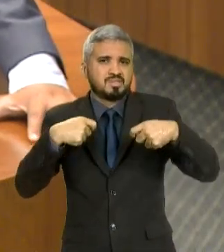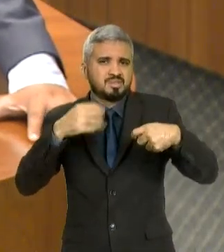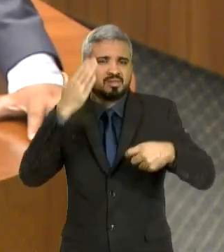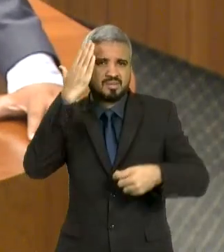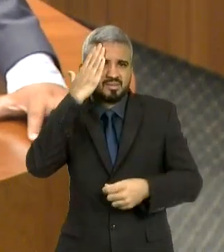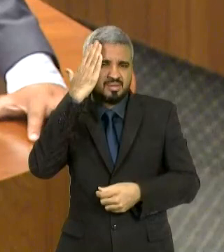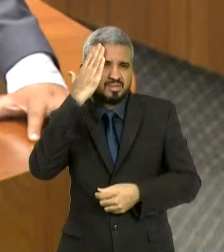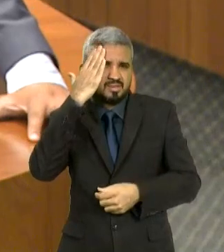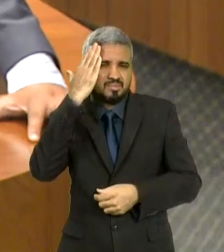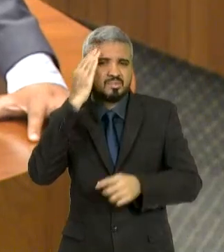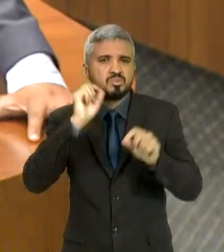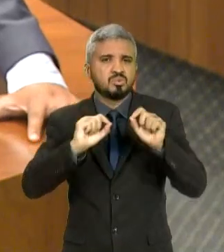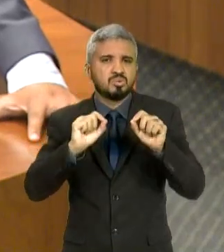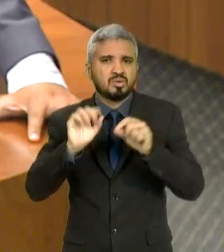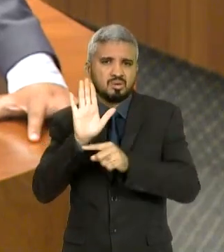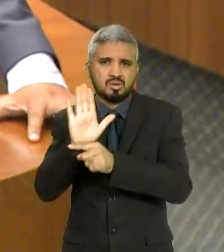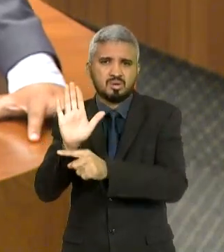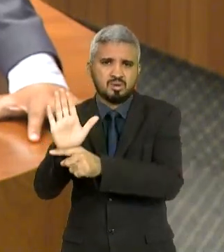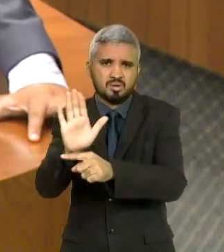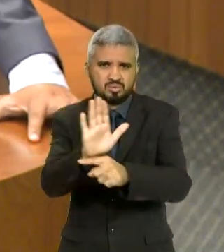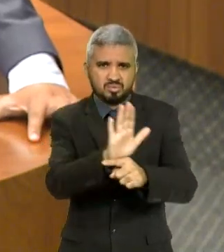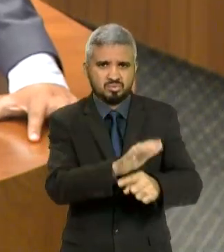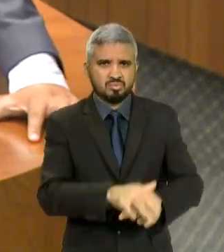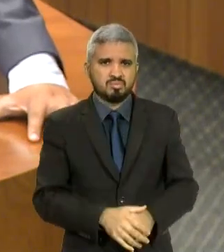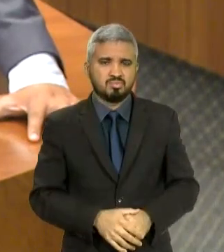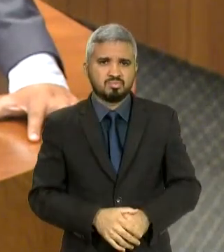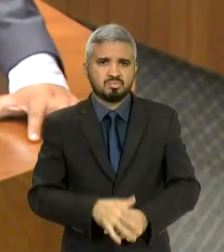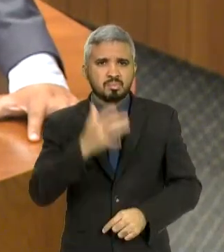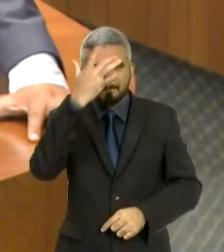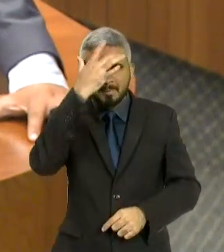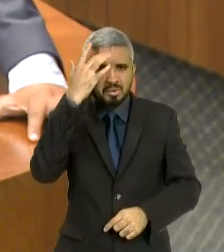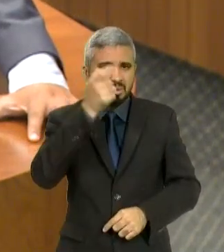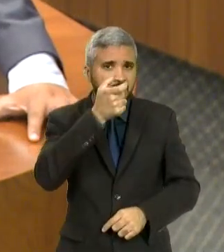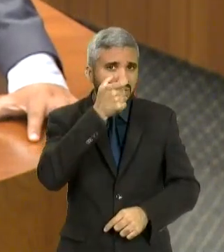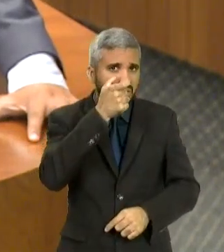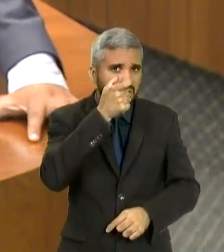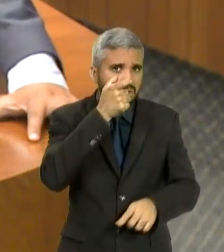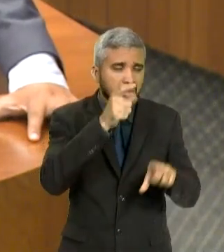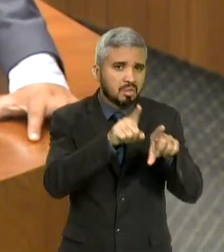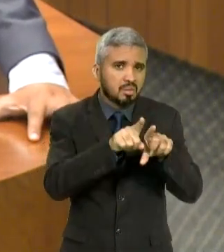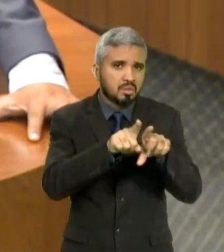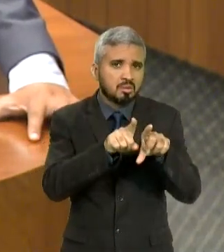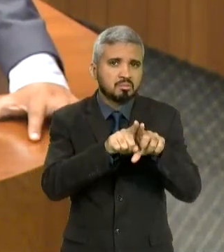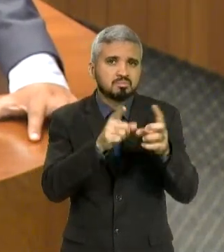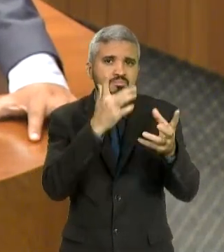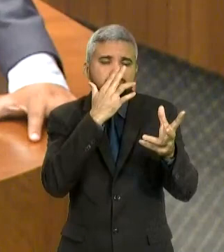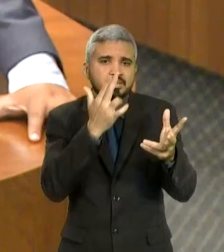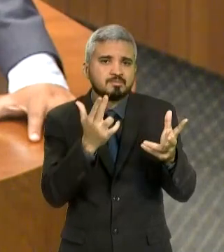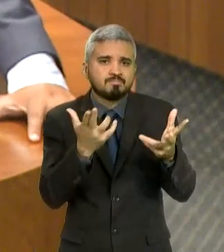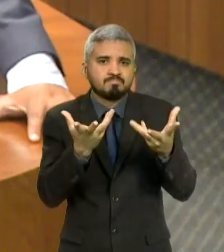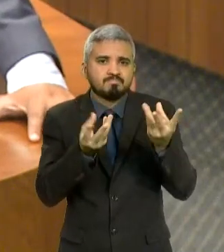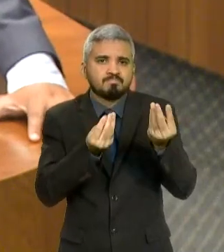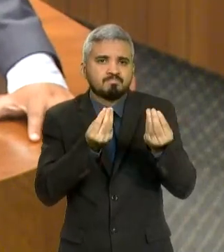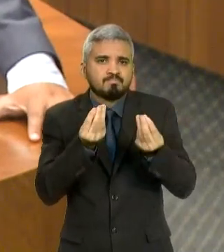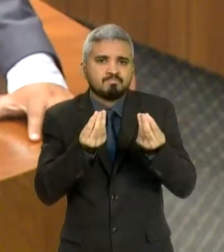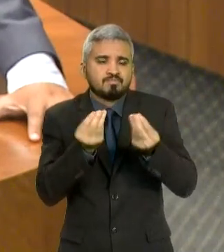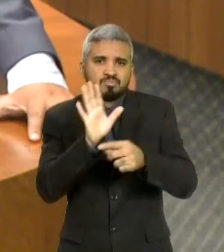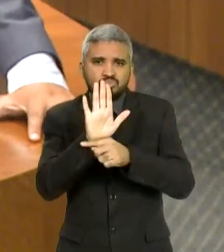e conquista sem contribuição de nada valem. E o mandato que